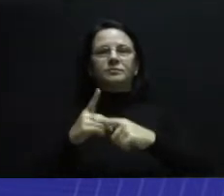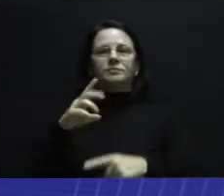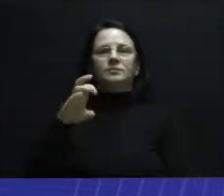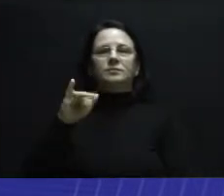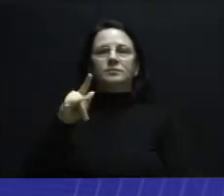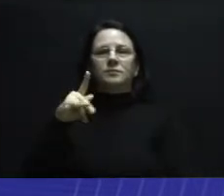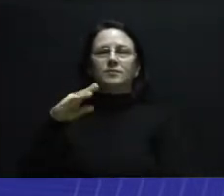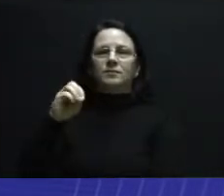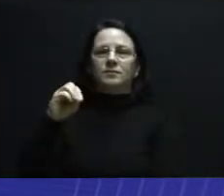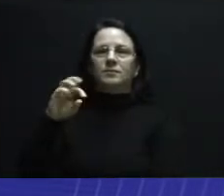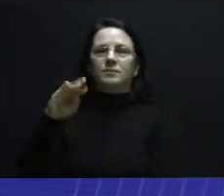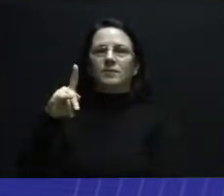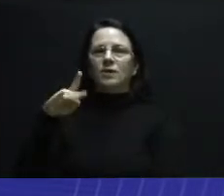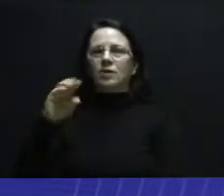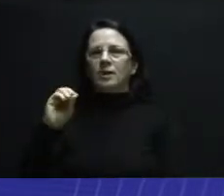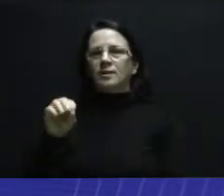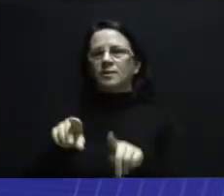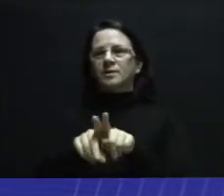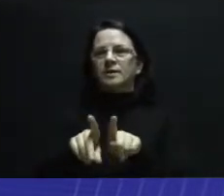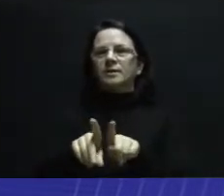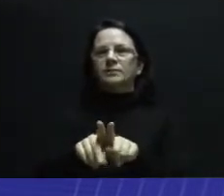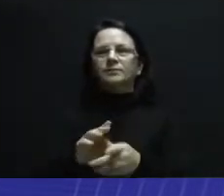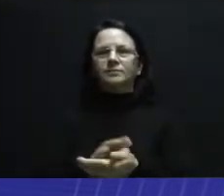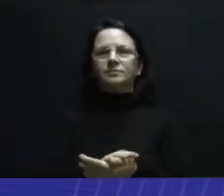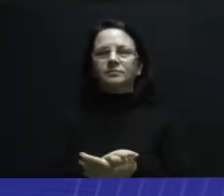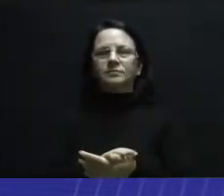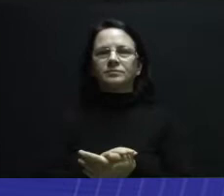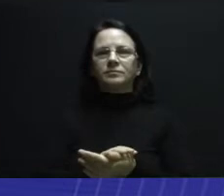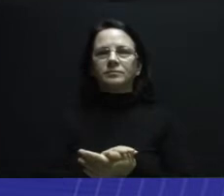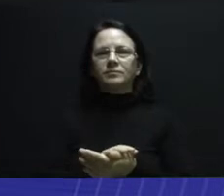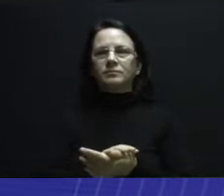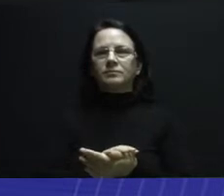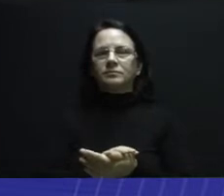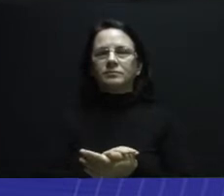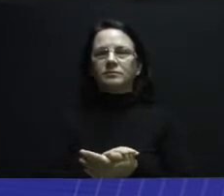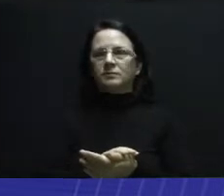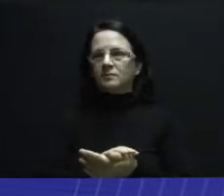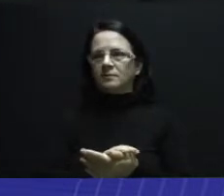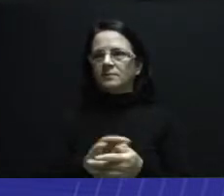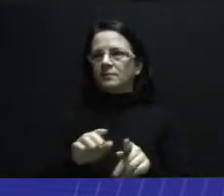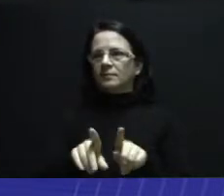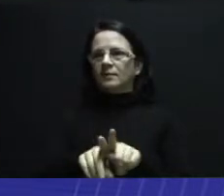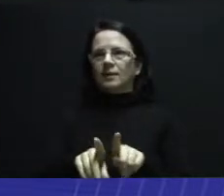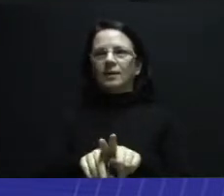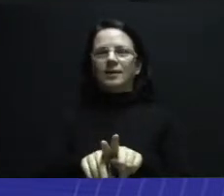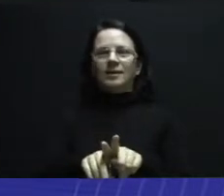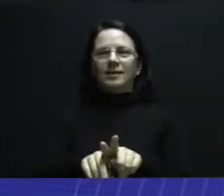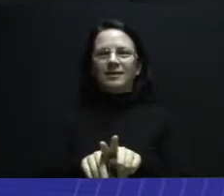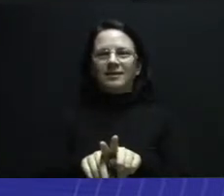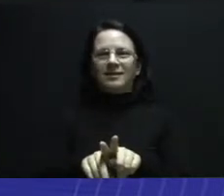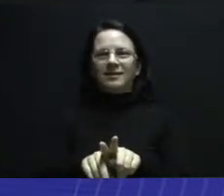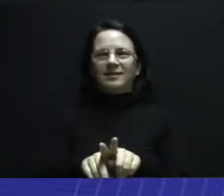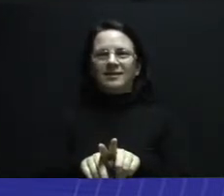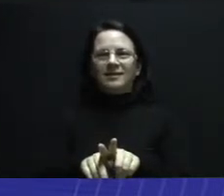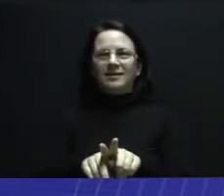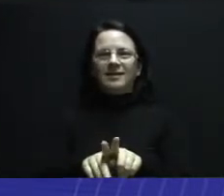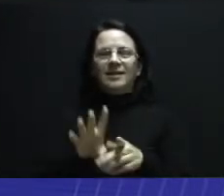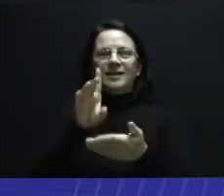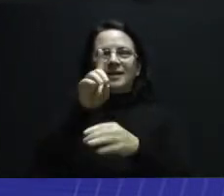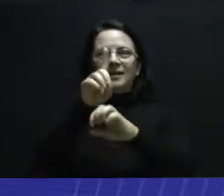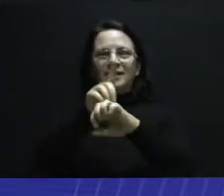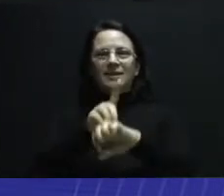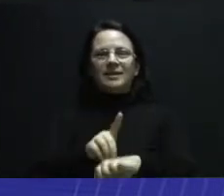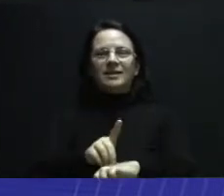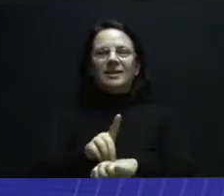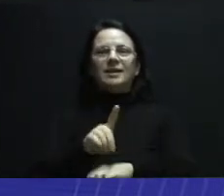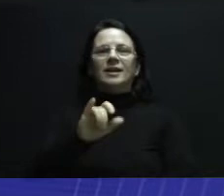Santo. Coordenou a equipe de responsáveis das comunidades eclesiais da base da Diocese de Cachoeira